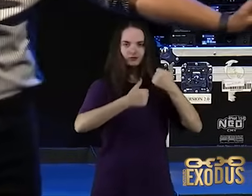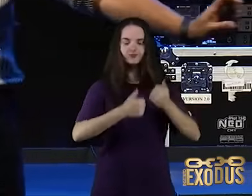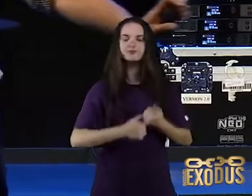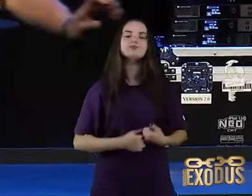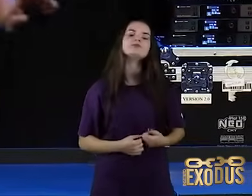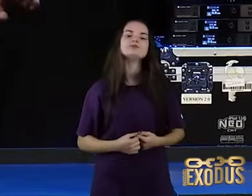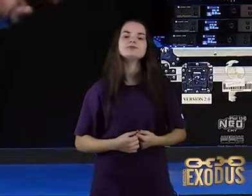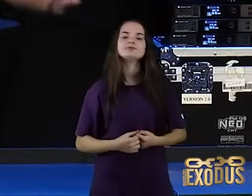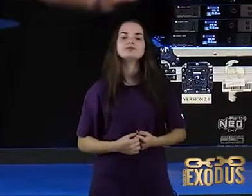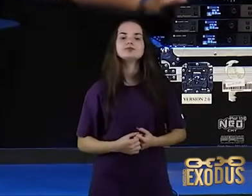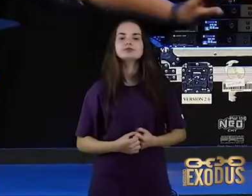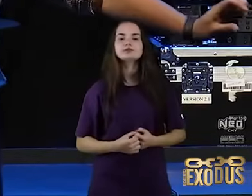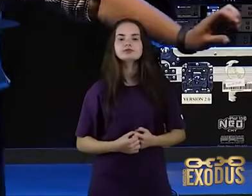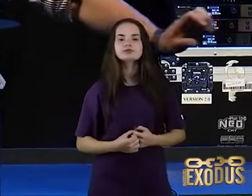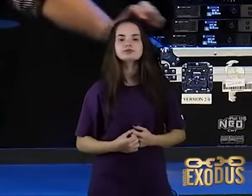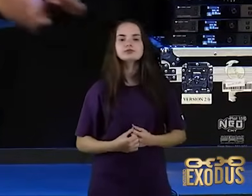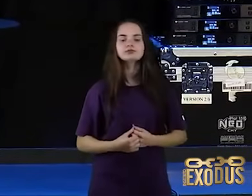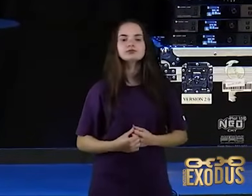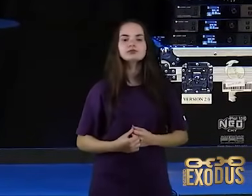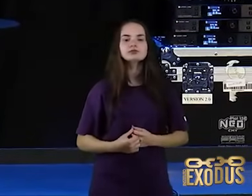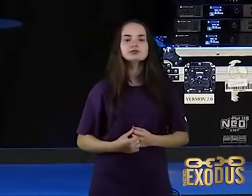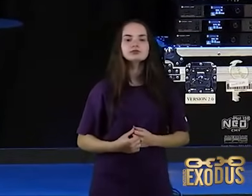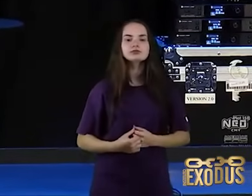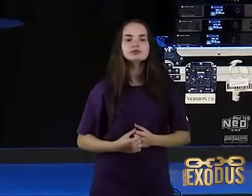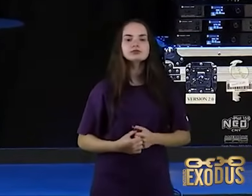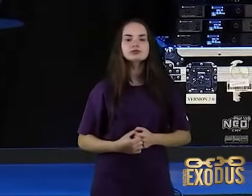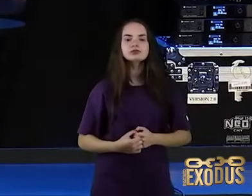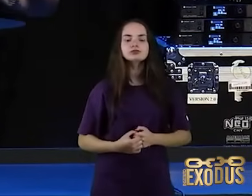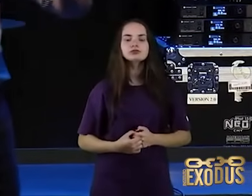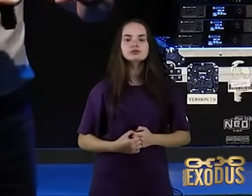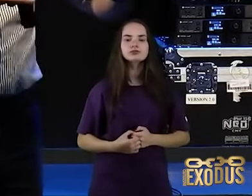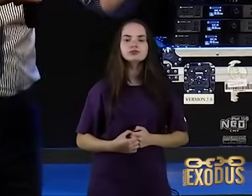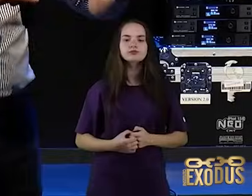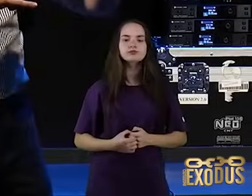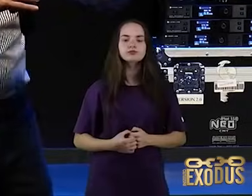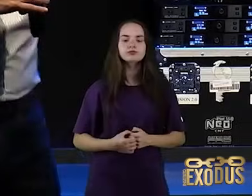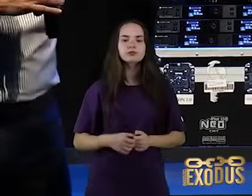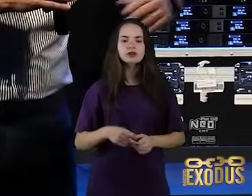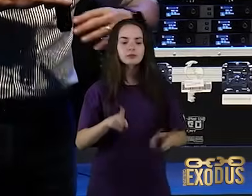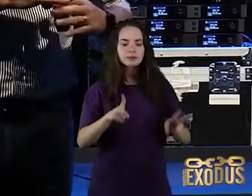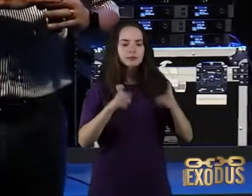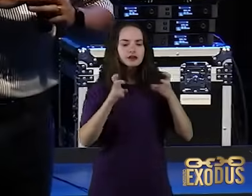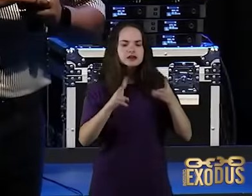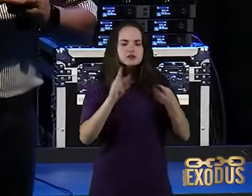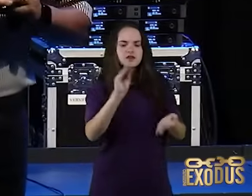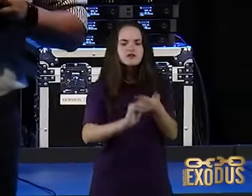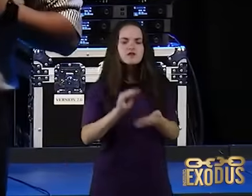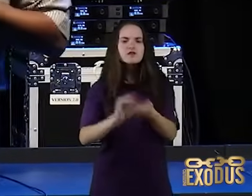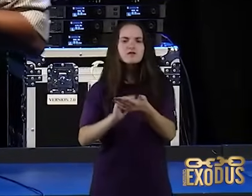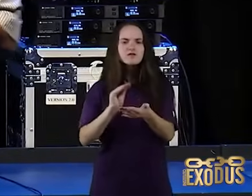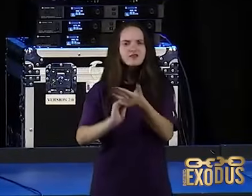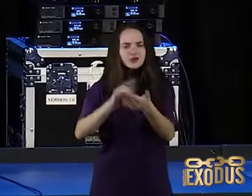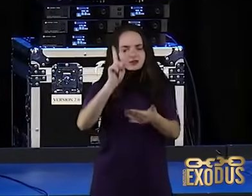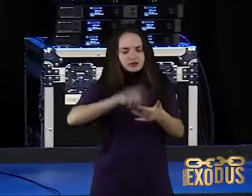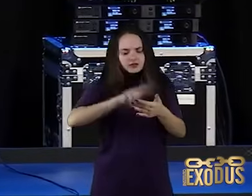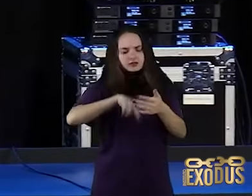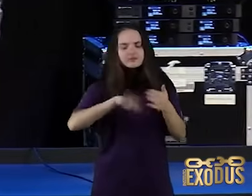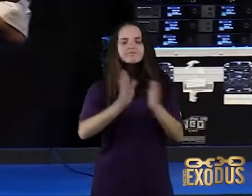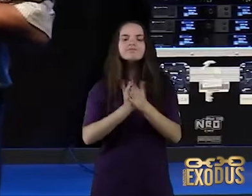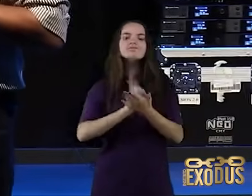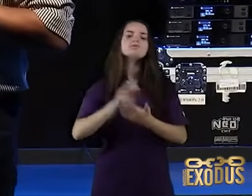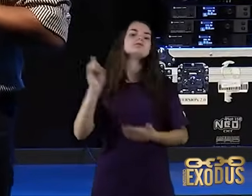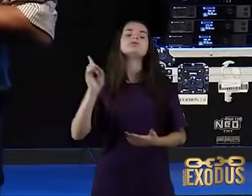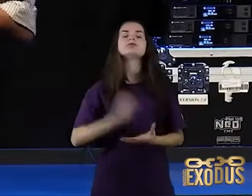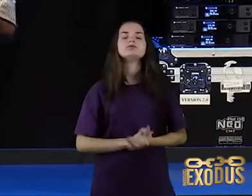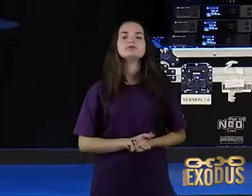Raso assim 1 cm sem profundidade por quê Porque as pessoas não leem quando Deus fala o seguinte ó meu